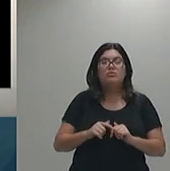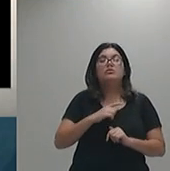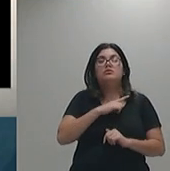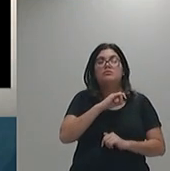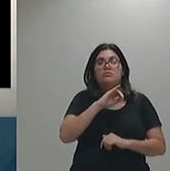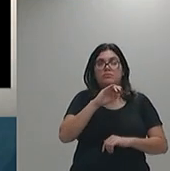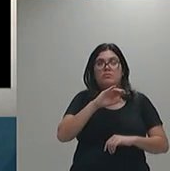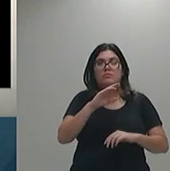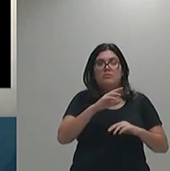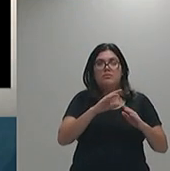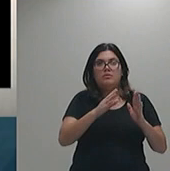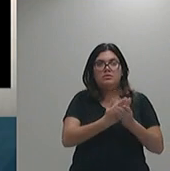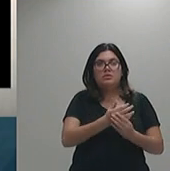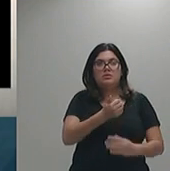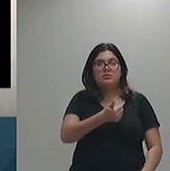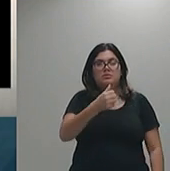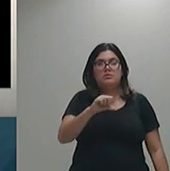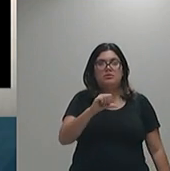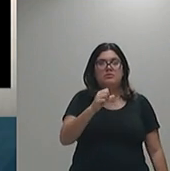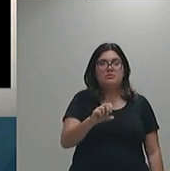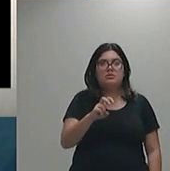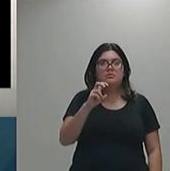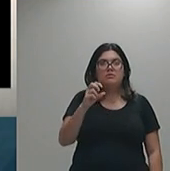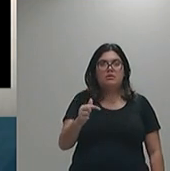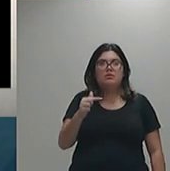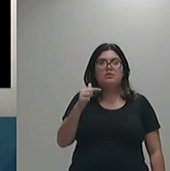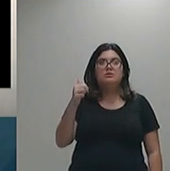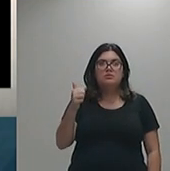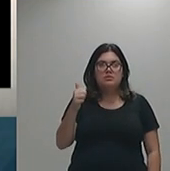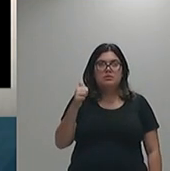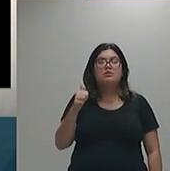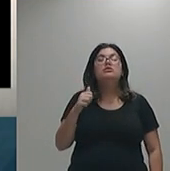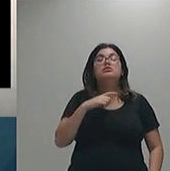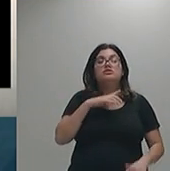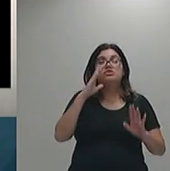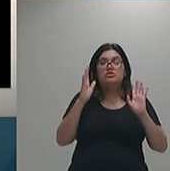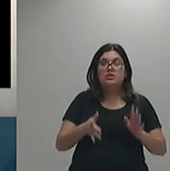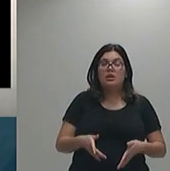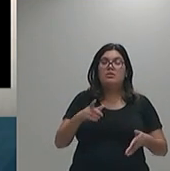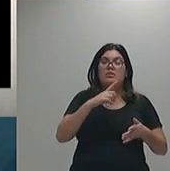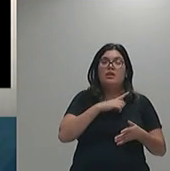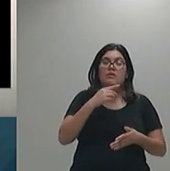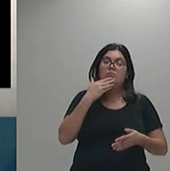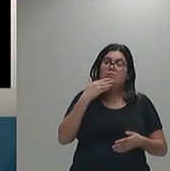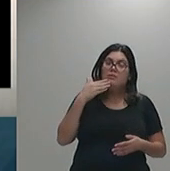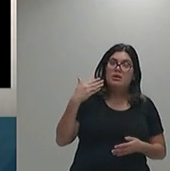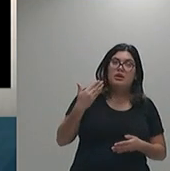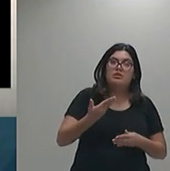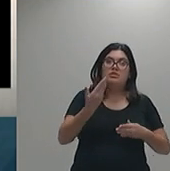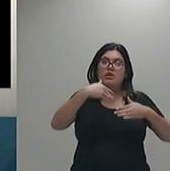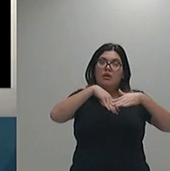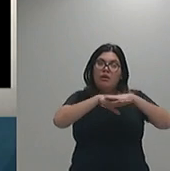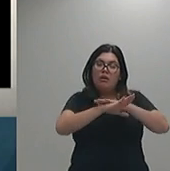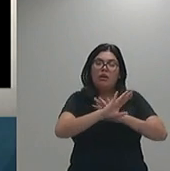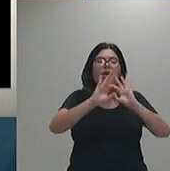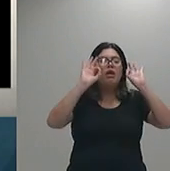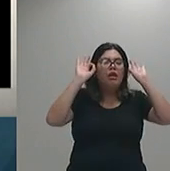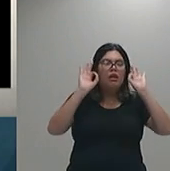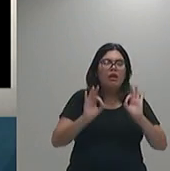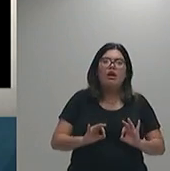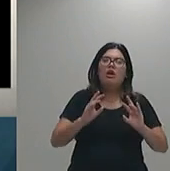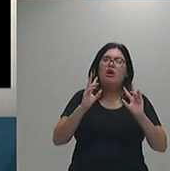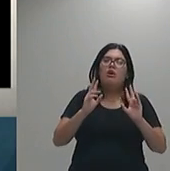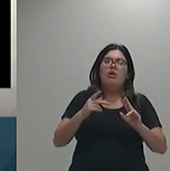19957 que também já foi já ouvi o parecer pelo arquivamento exatamente com relação